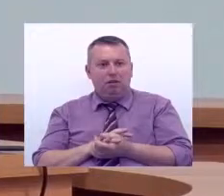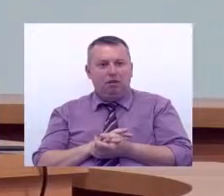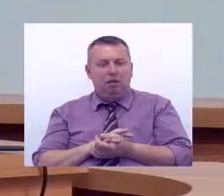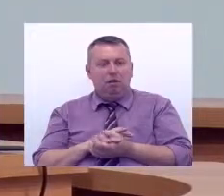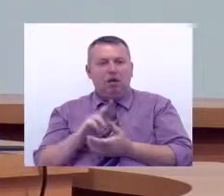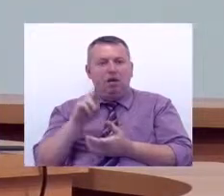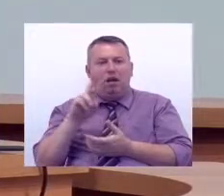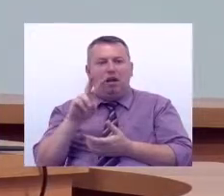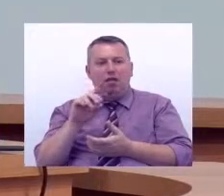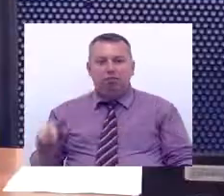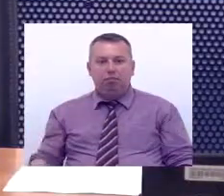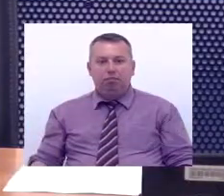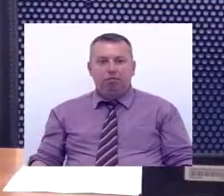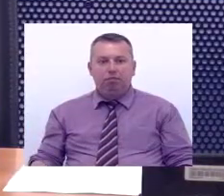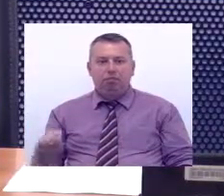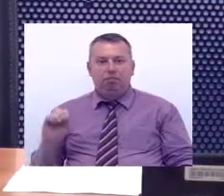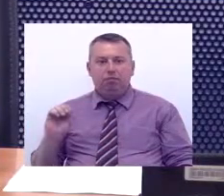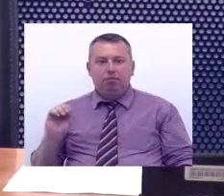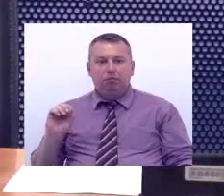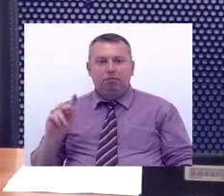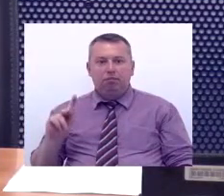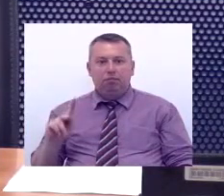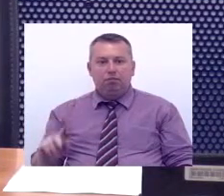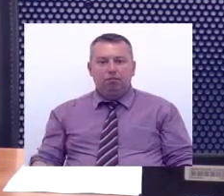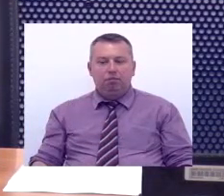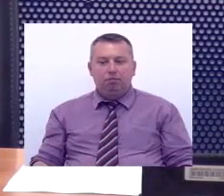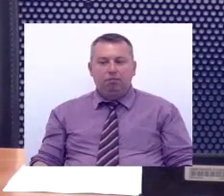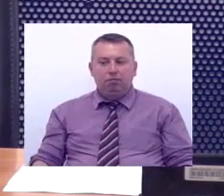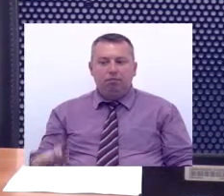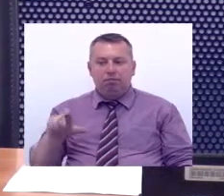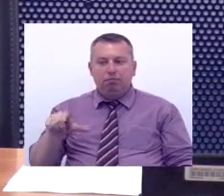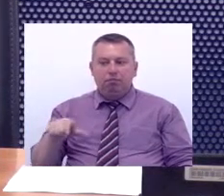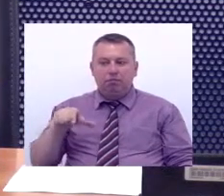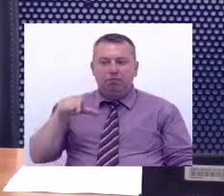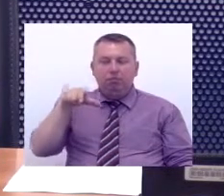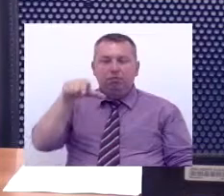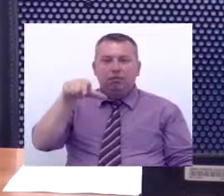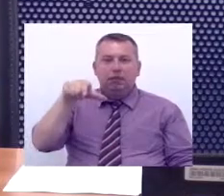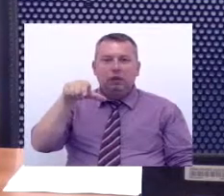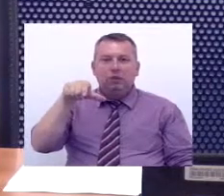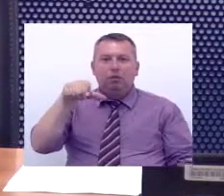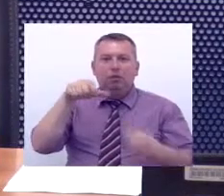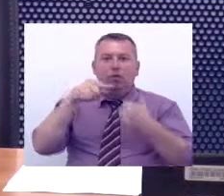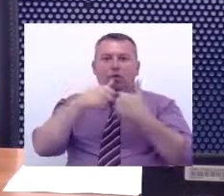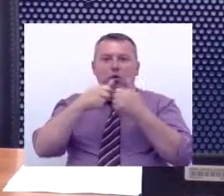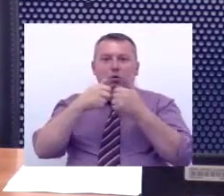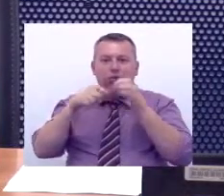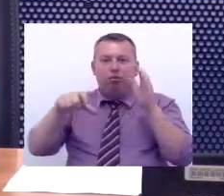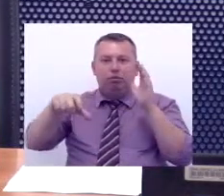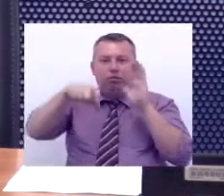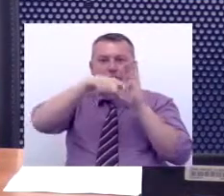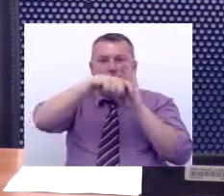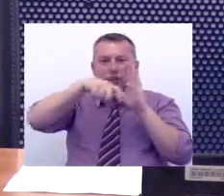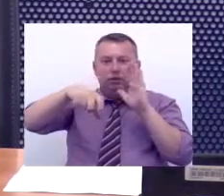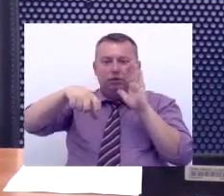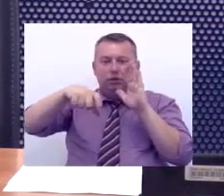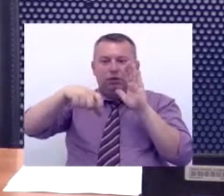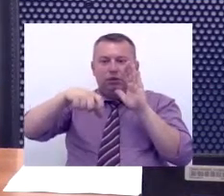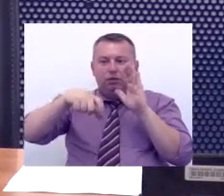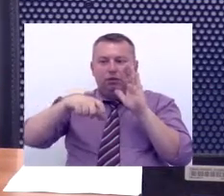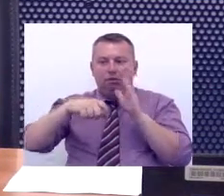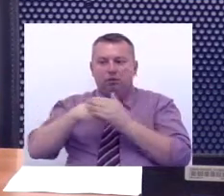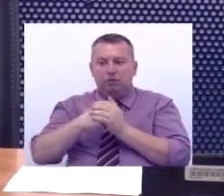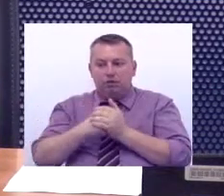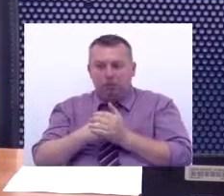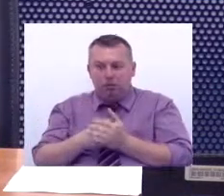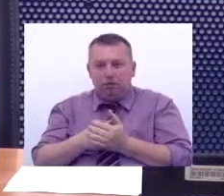que exorbitante. Sobre o bilhete, né? Você falou aqui da questão da carteira, é com a